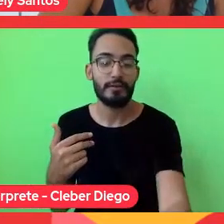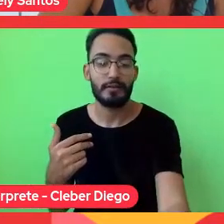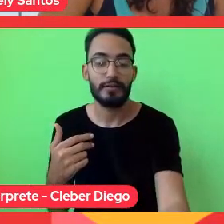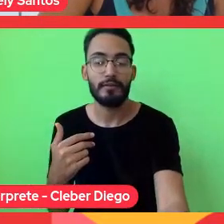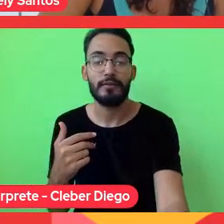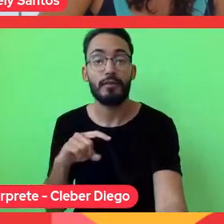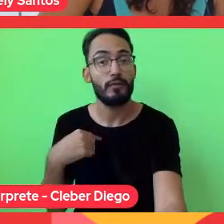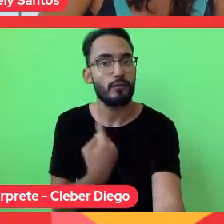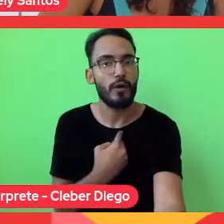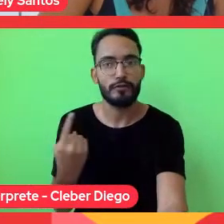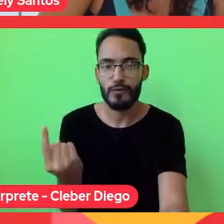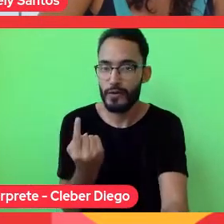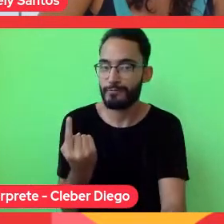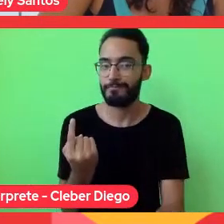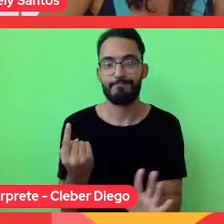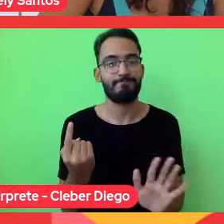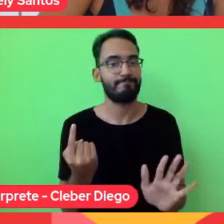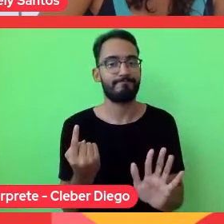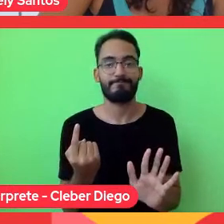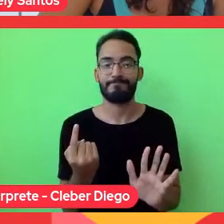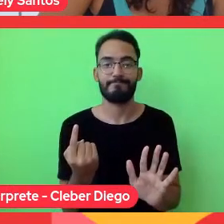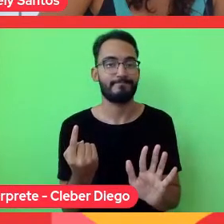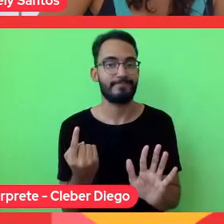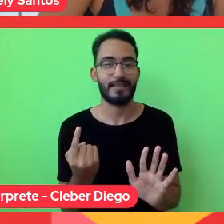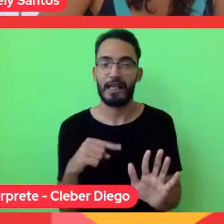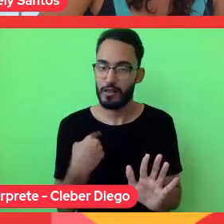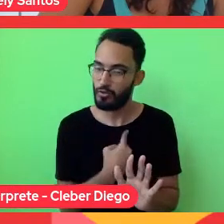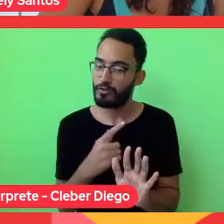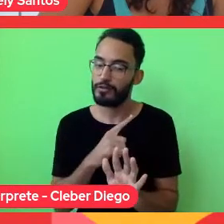né? Então, hoje, olha para sua pele e tenha